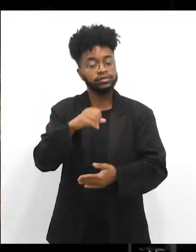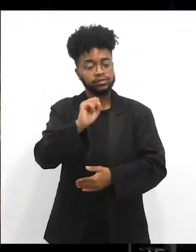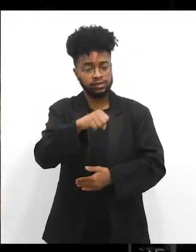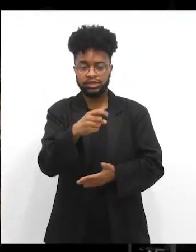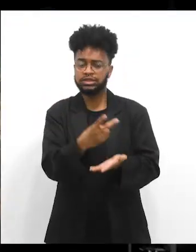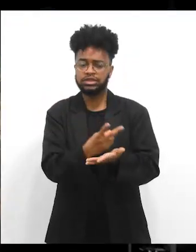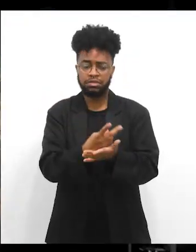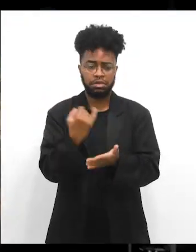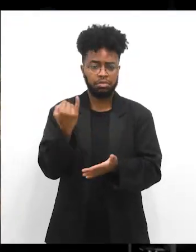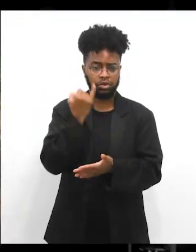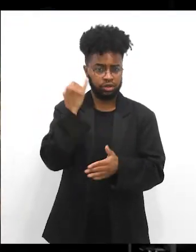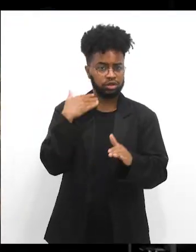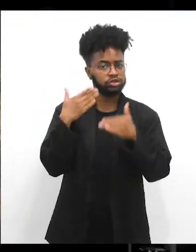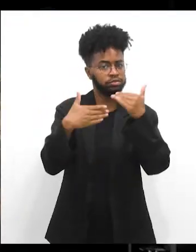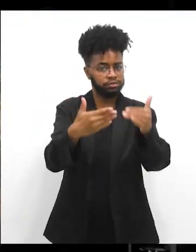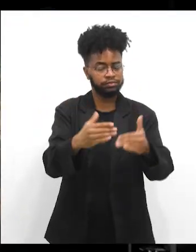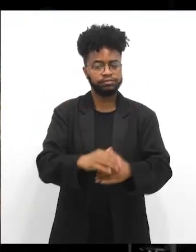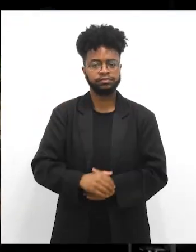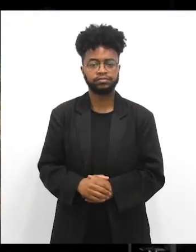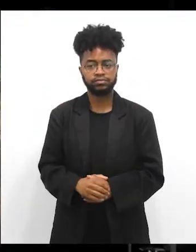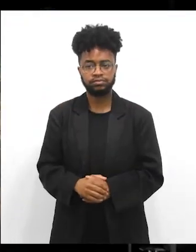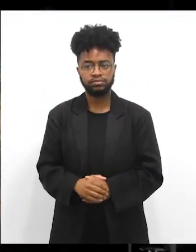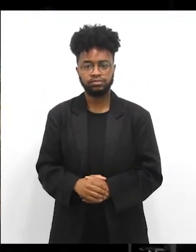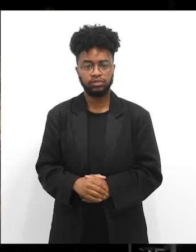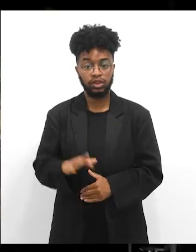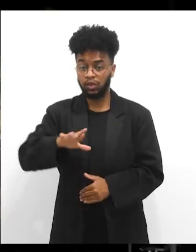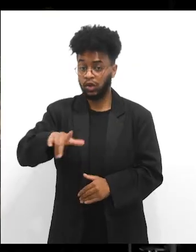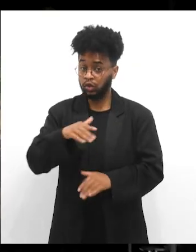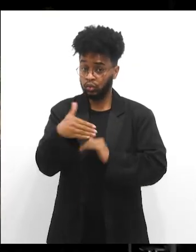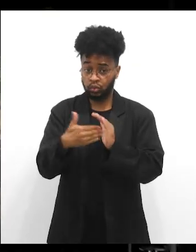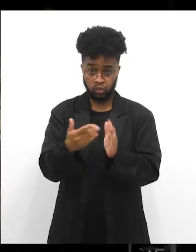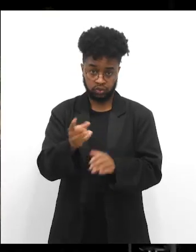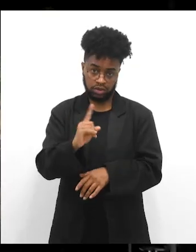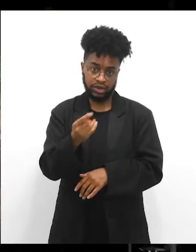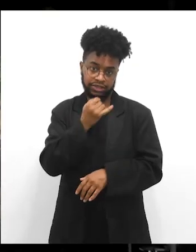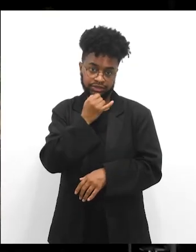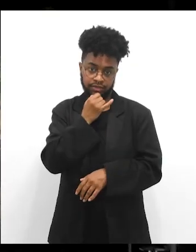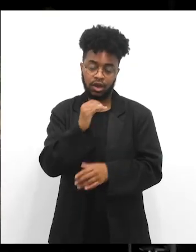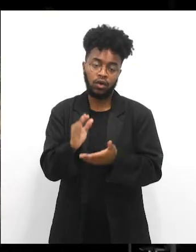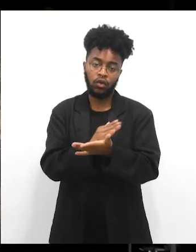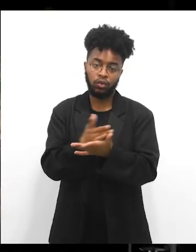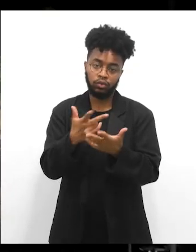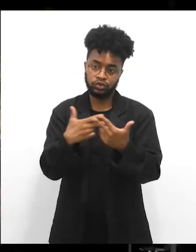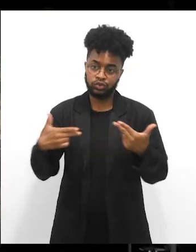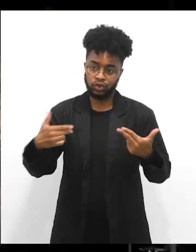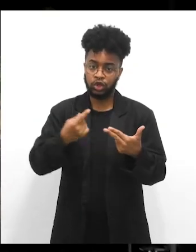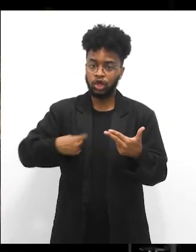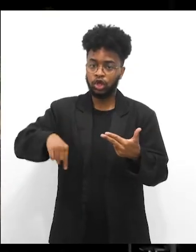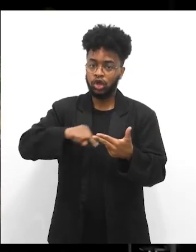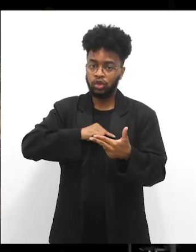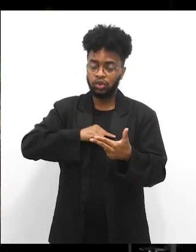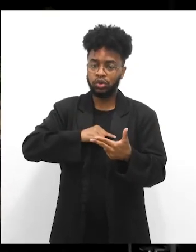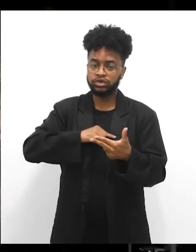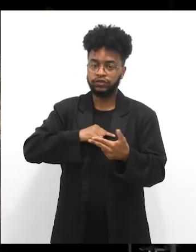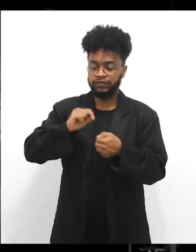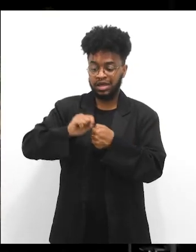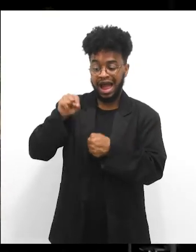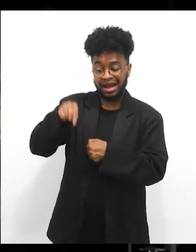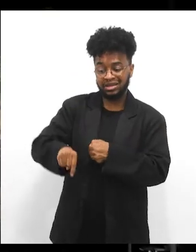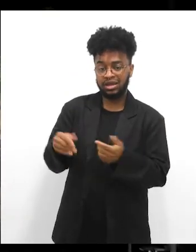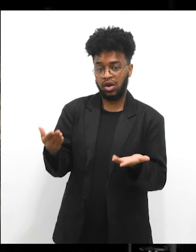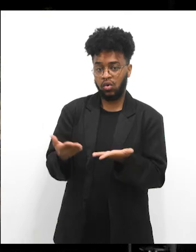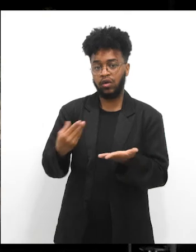evolução. Sempre necessárias à sua evolução. E assim, nem tudo, né? Por exemplo, tem coisas que a gente plantou